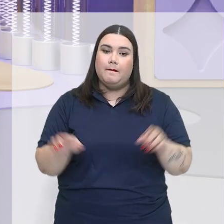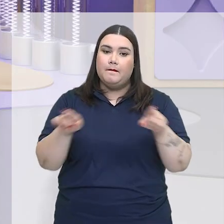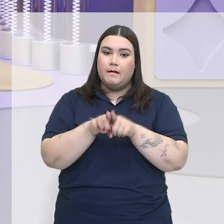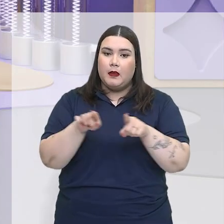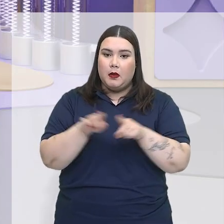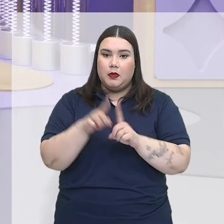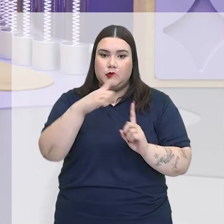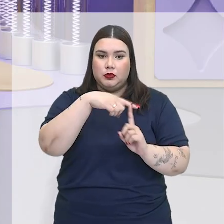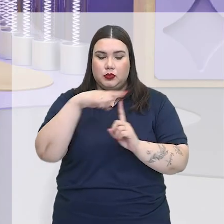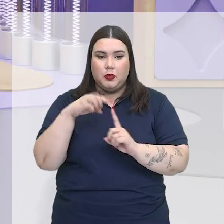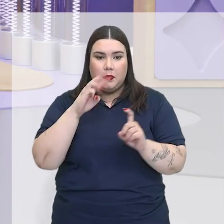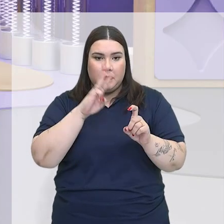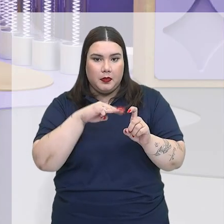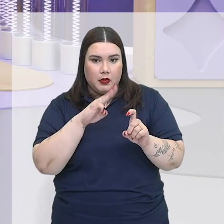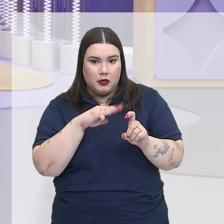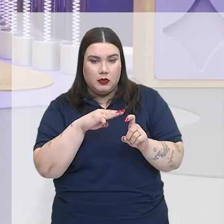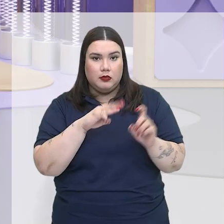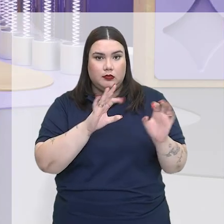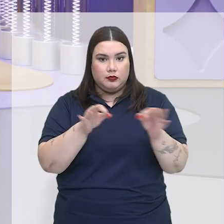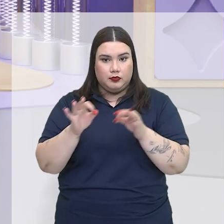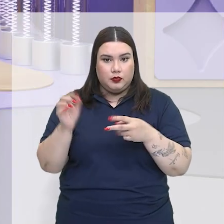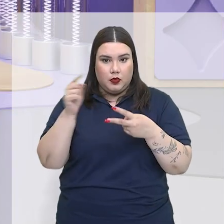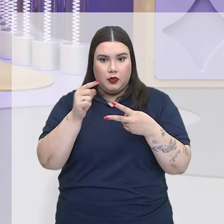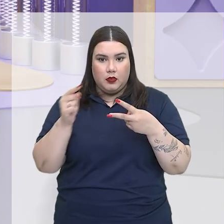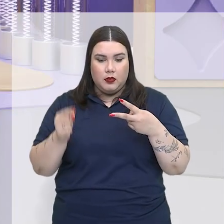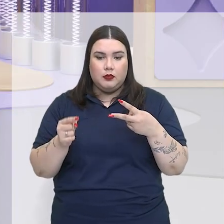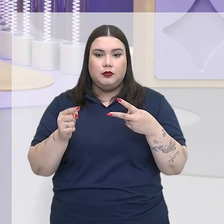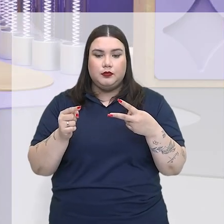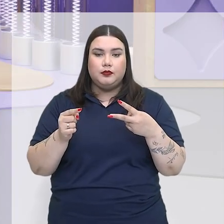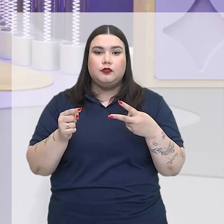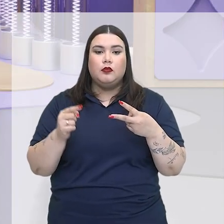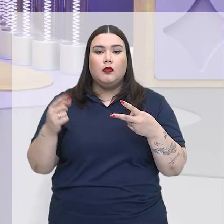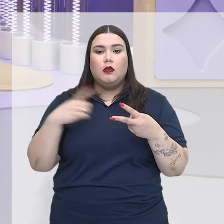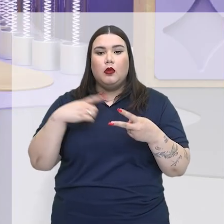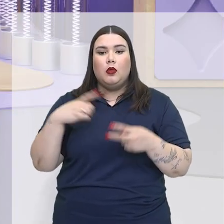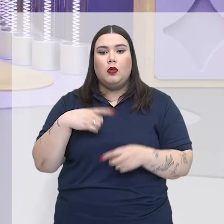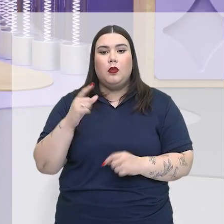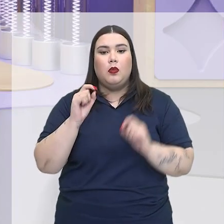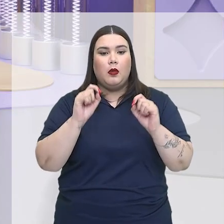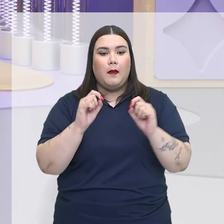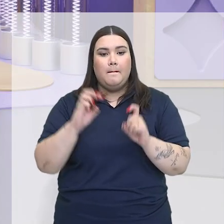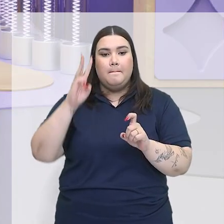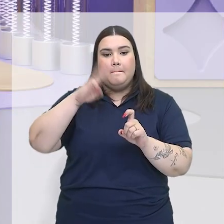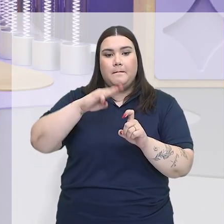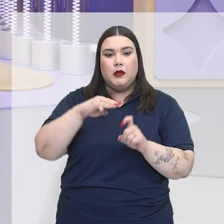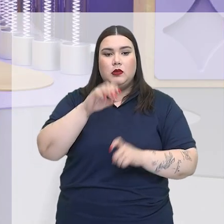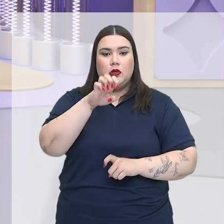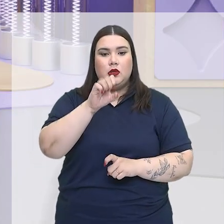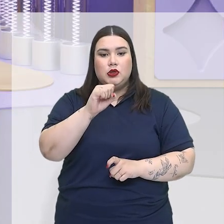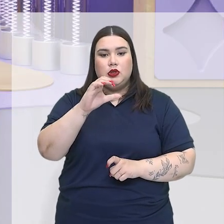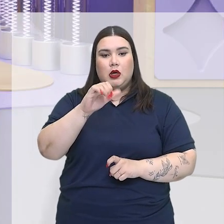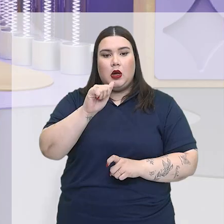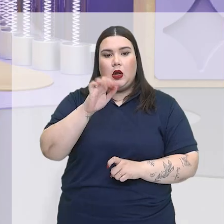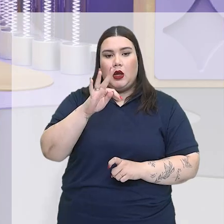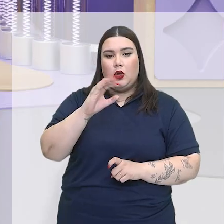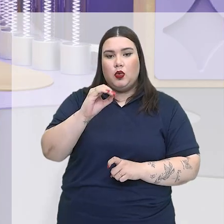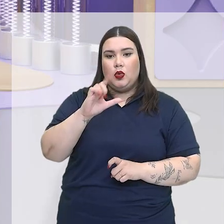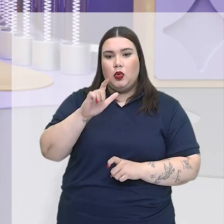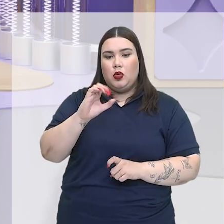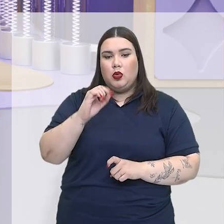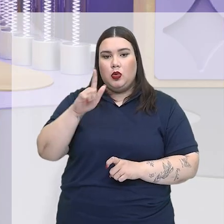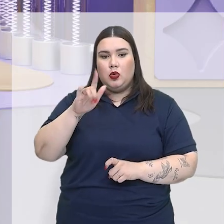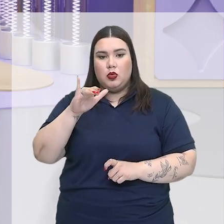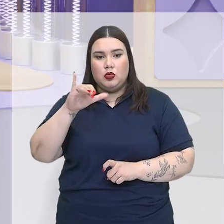desses mitos heróicos e mitos de origem e criação, temos os mitos escatológicos e os